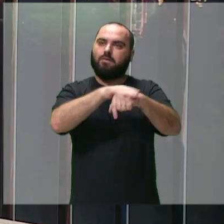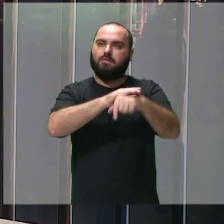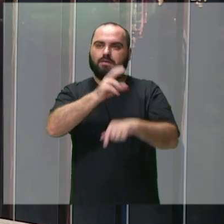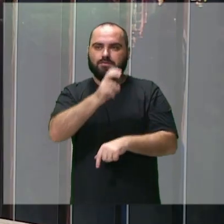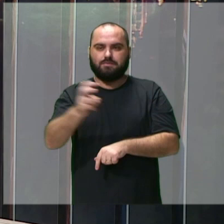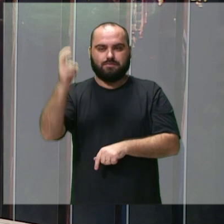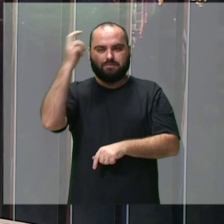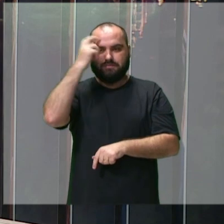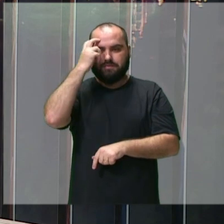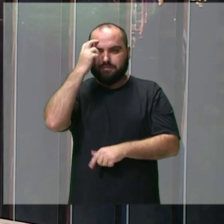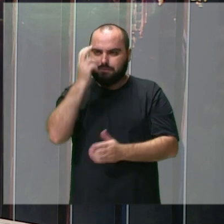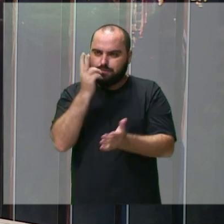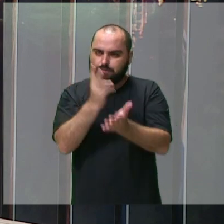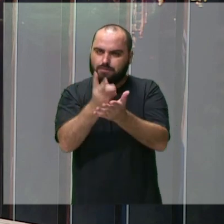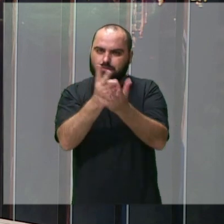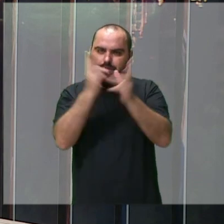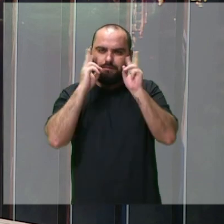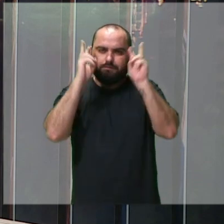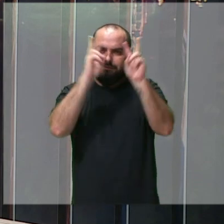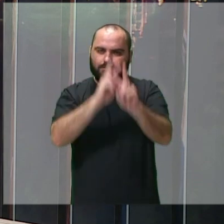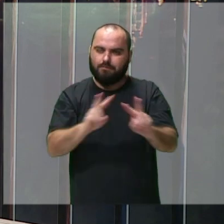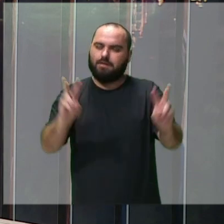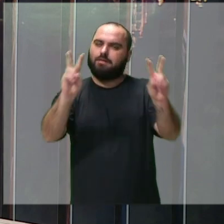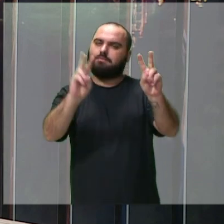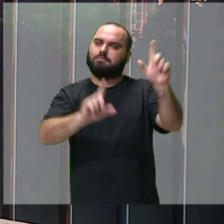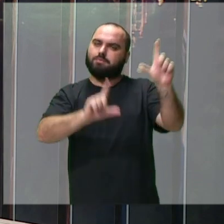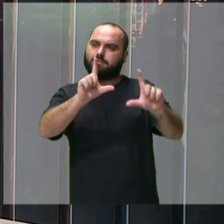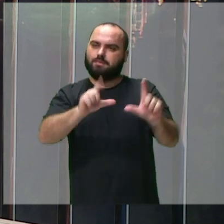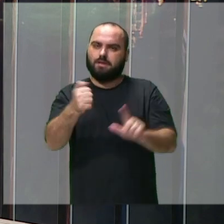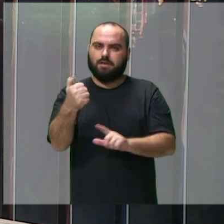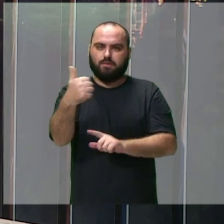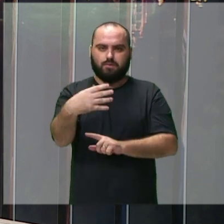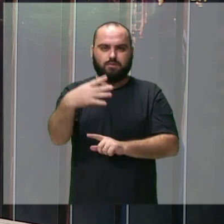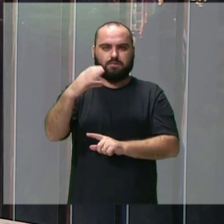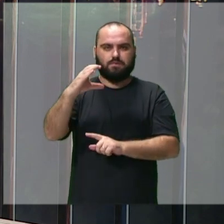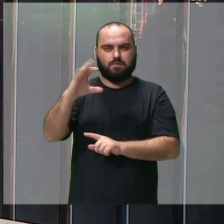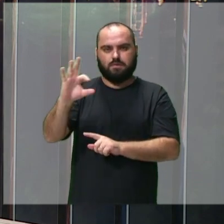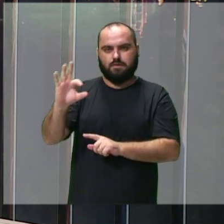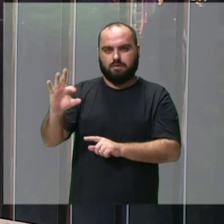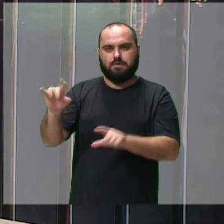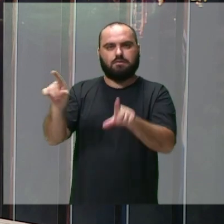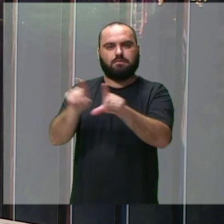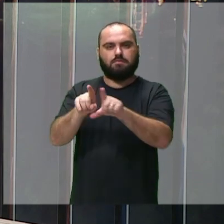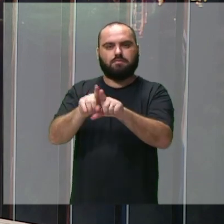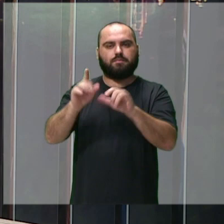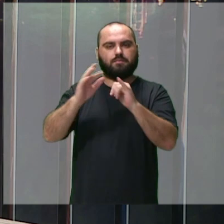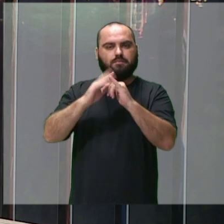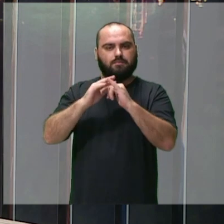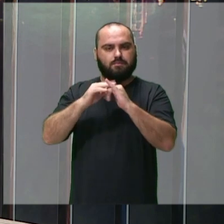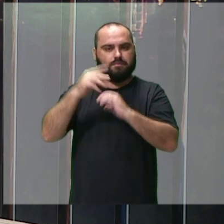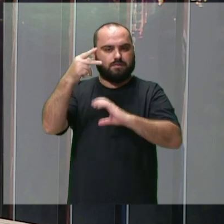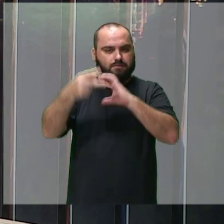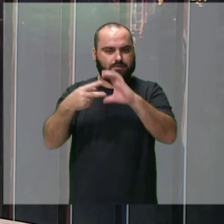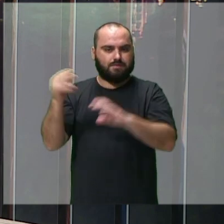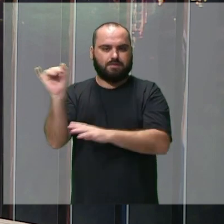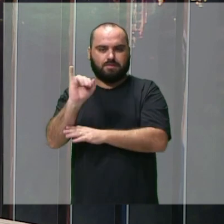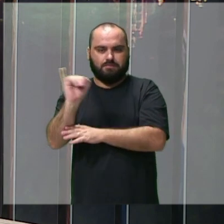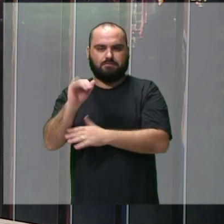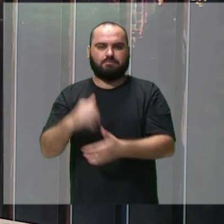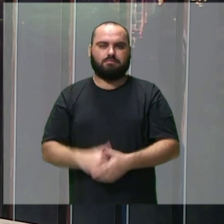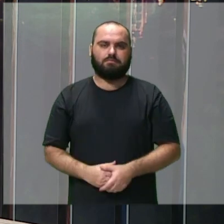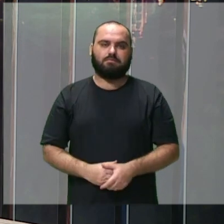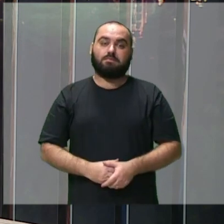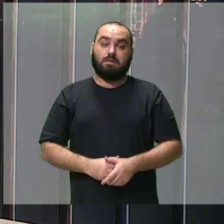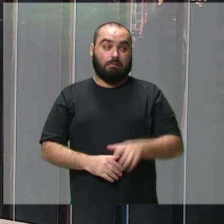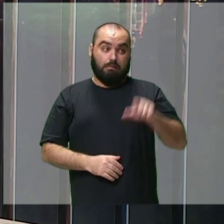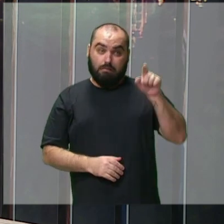Cultural. Continue assistindo a nossa programação no canal 14 da Claro e também no YouTube da Câmara de Vereadores de Itajaí.